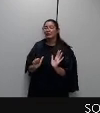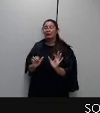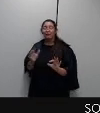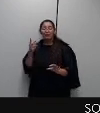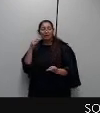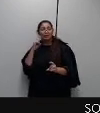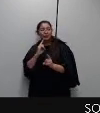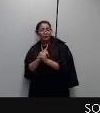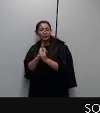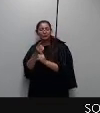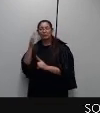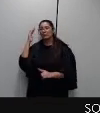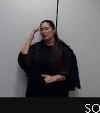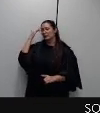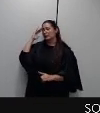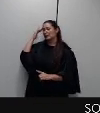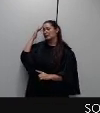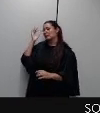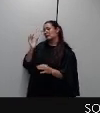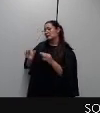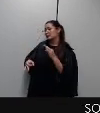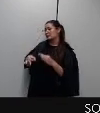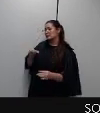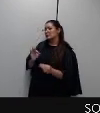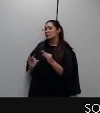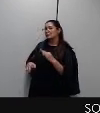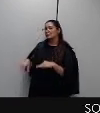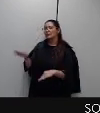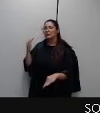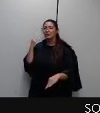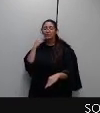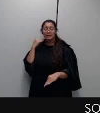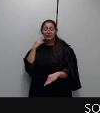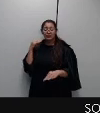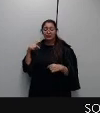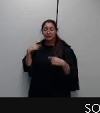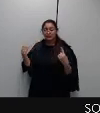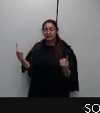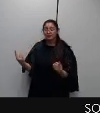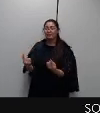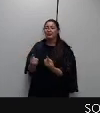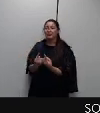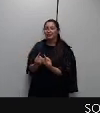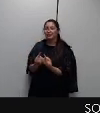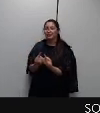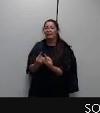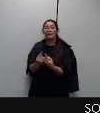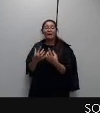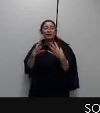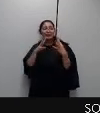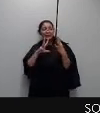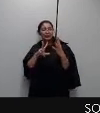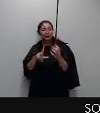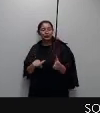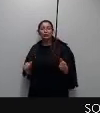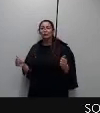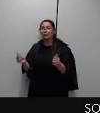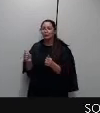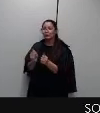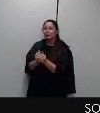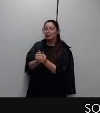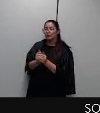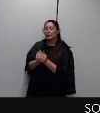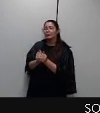no entendimento jurisprudencial desta nua objetivo a garantia dúplice a qual a qual estaria